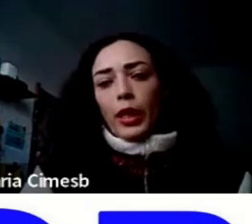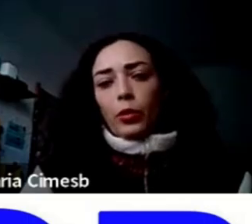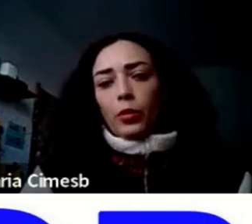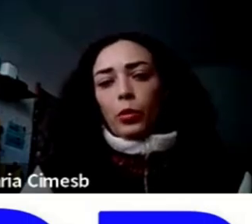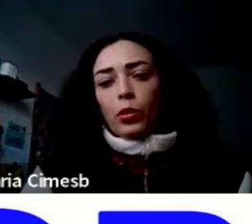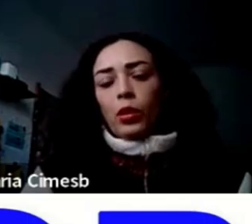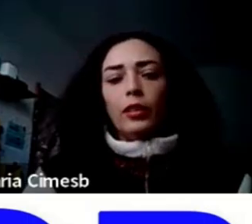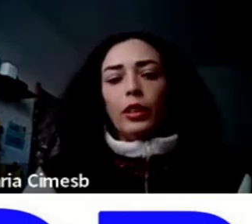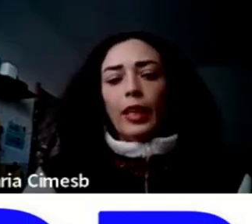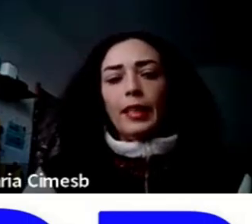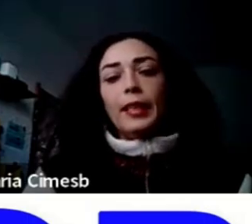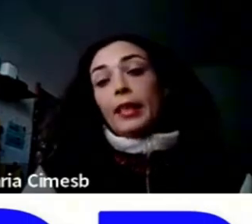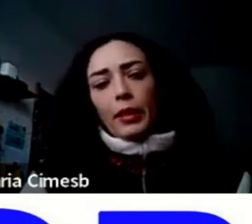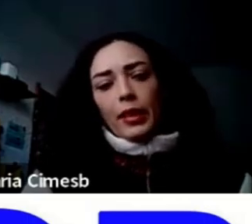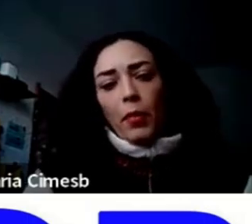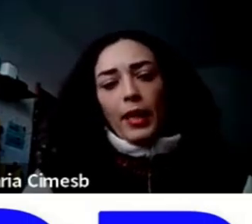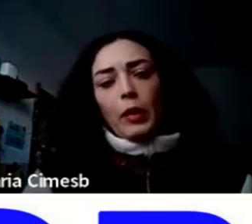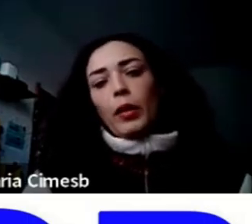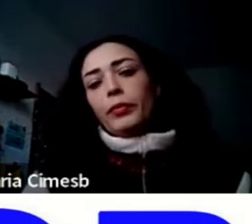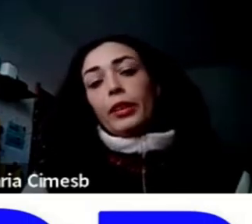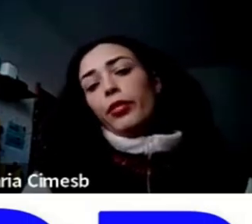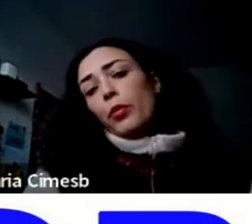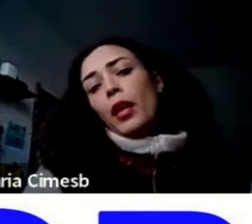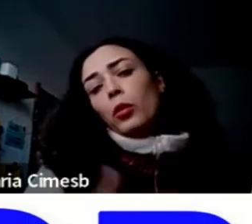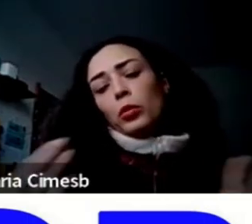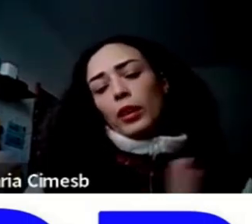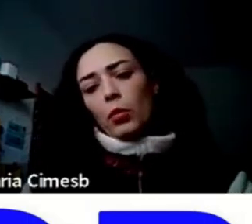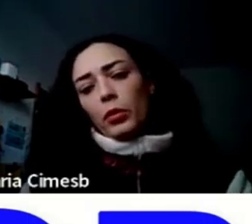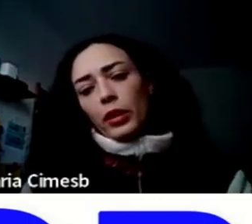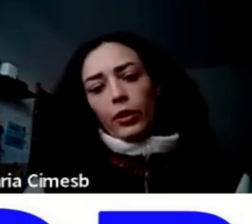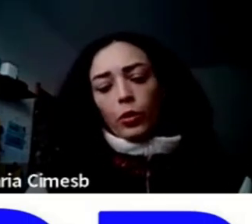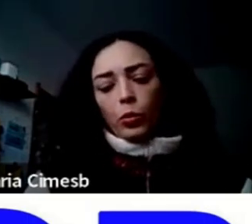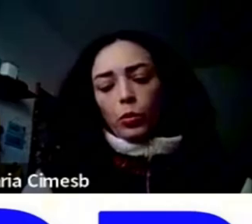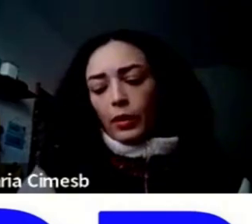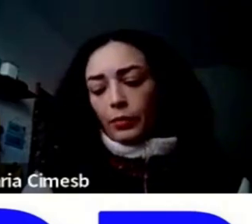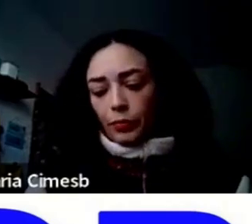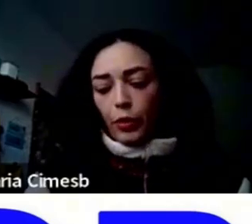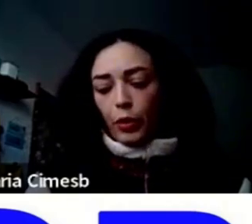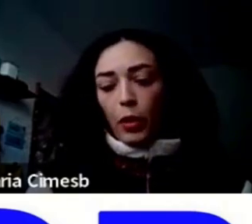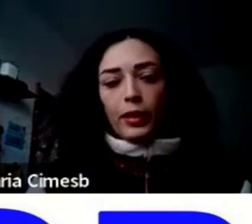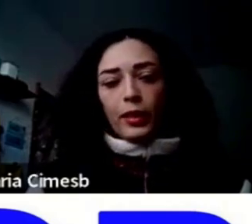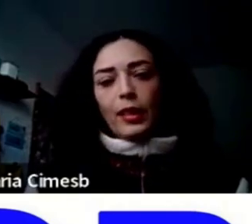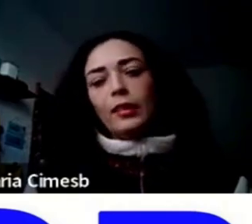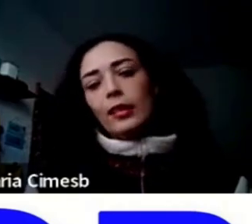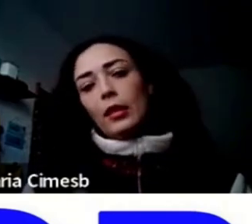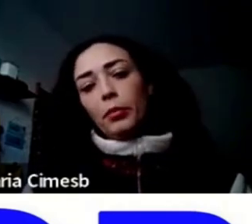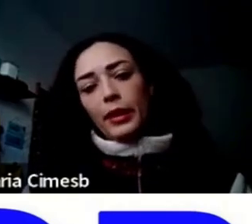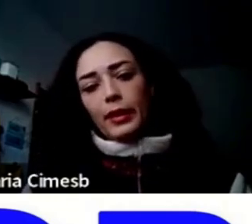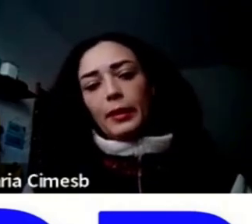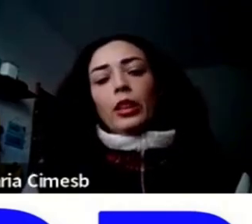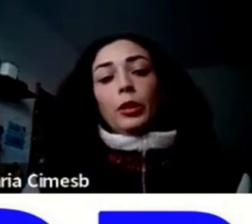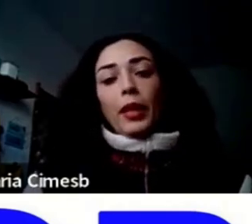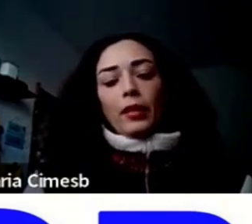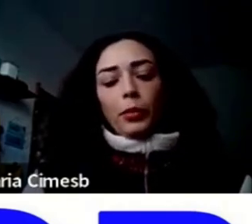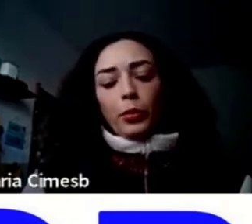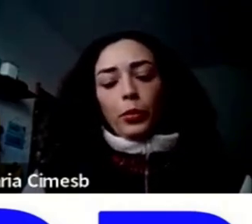aprovado o projeto de lei que Libras é uma língua. Então foi uma luta da comunidade surda, não foi uma coisa assim